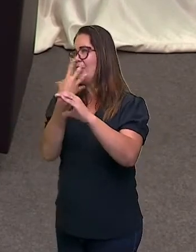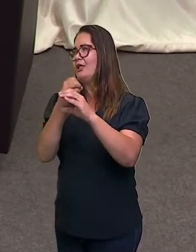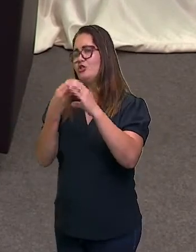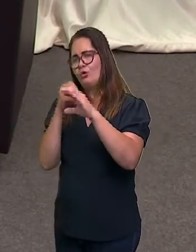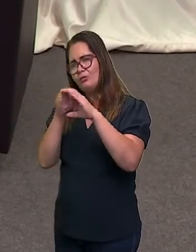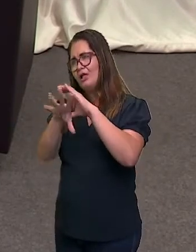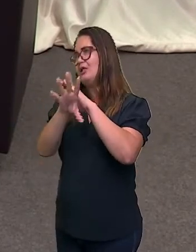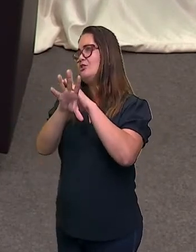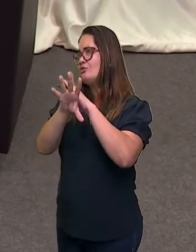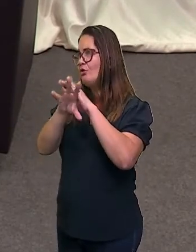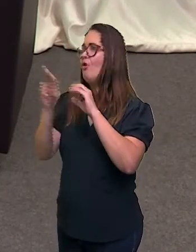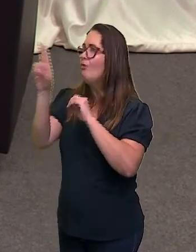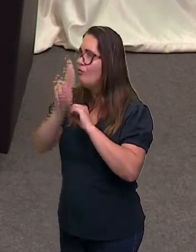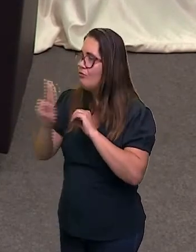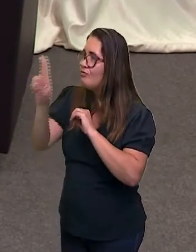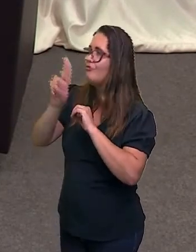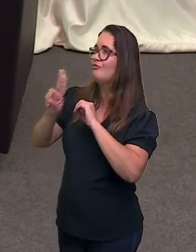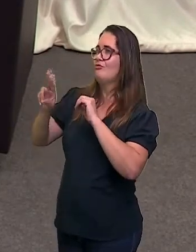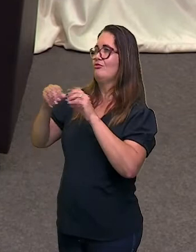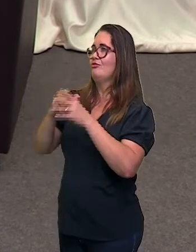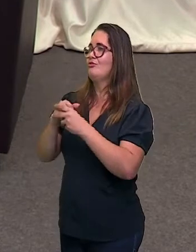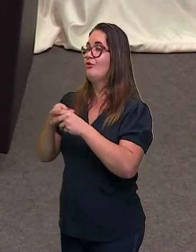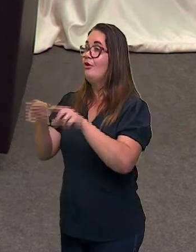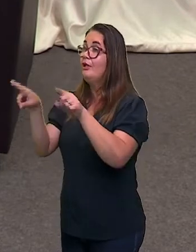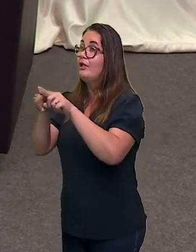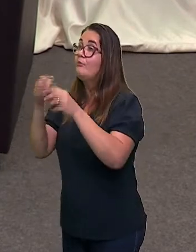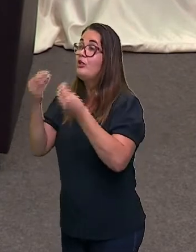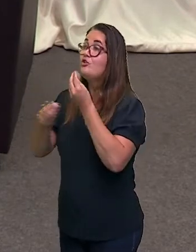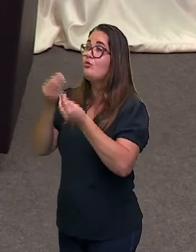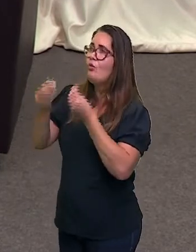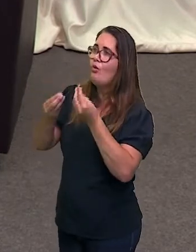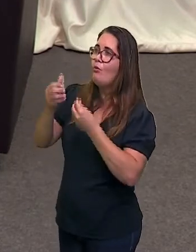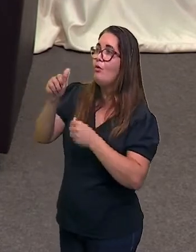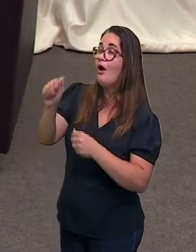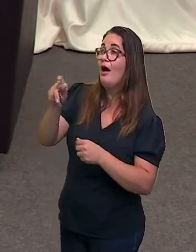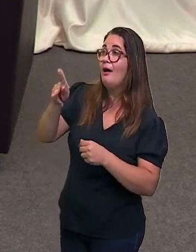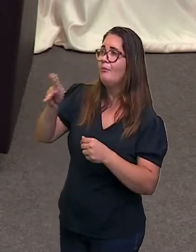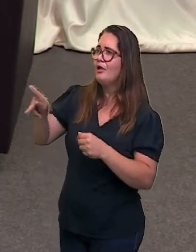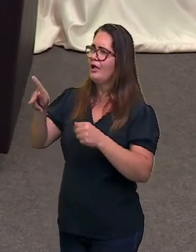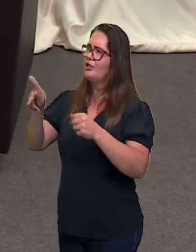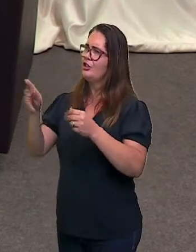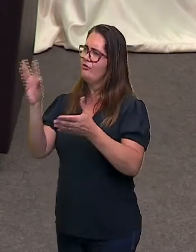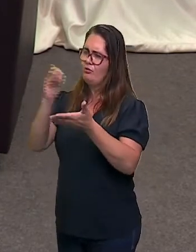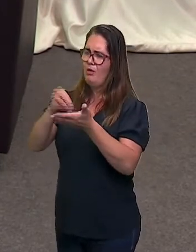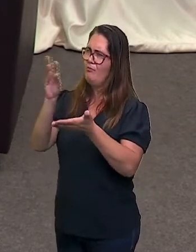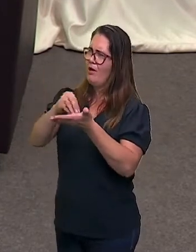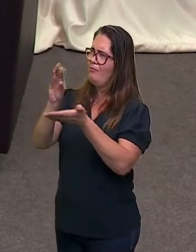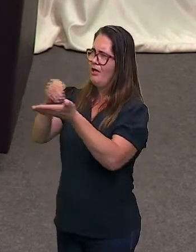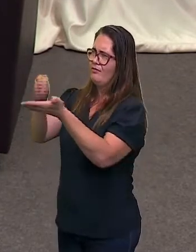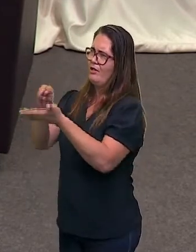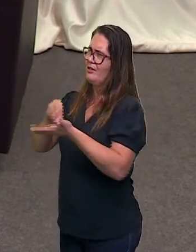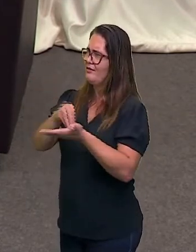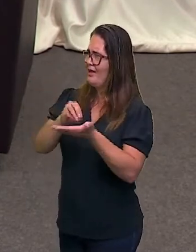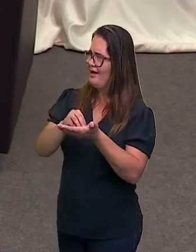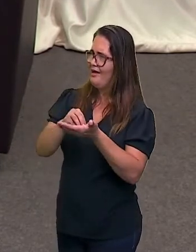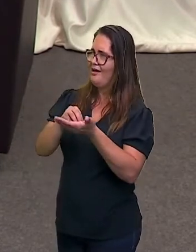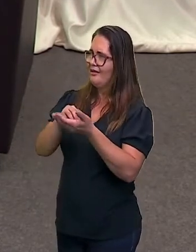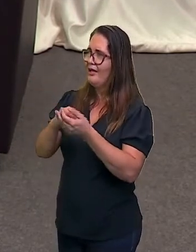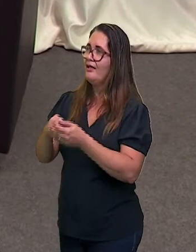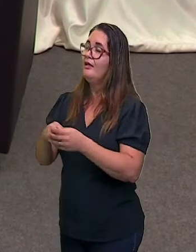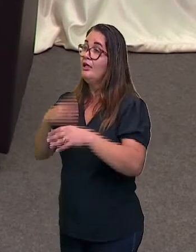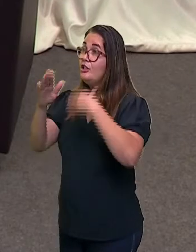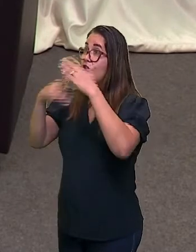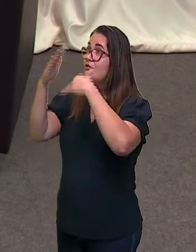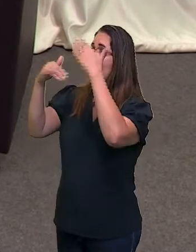Também baixar aplicativos, produzir gêneros, né, digitais, como